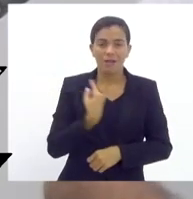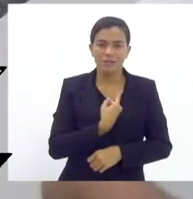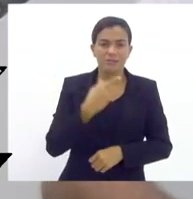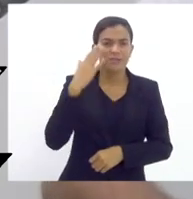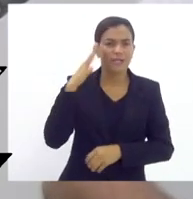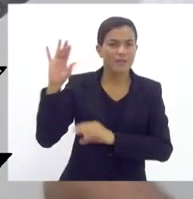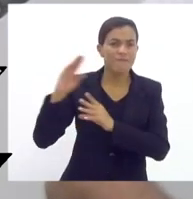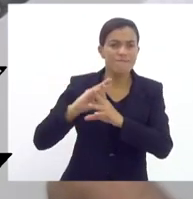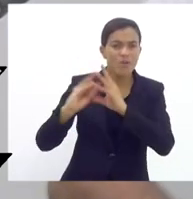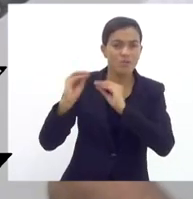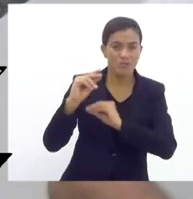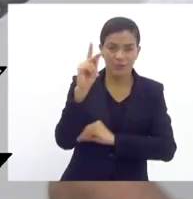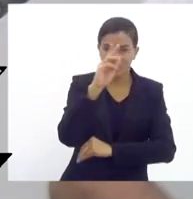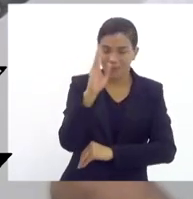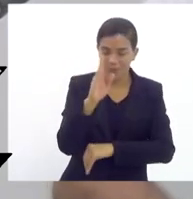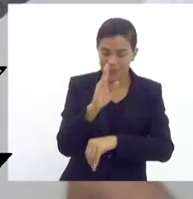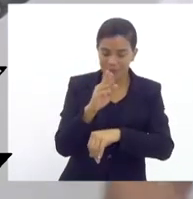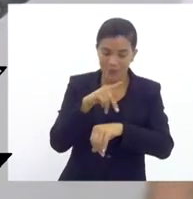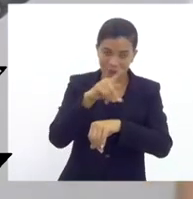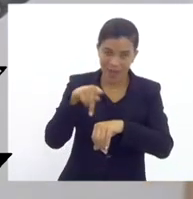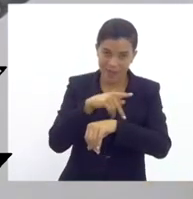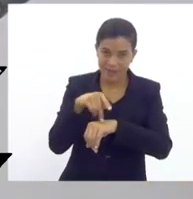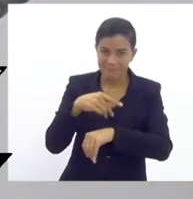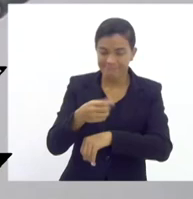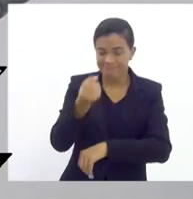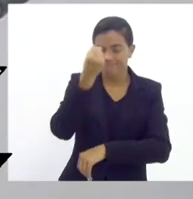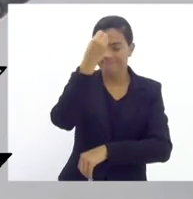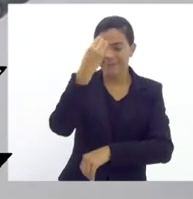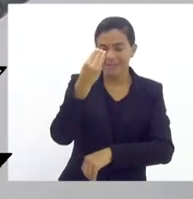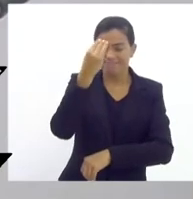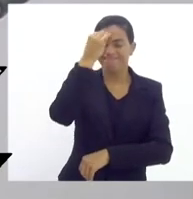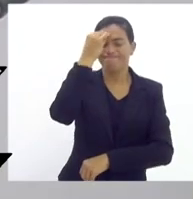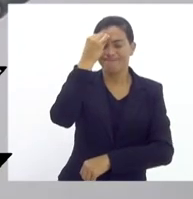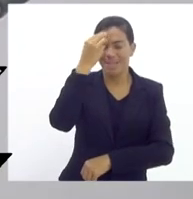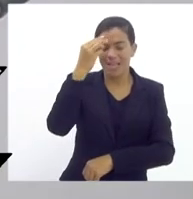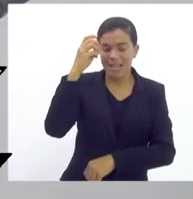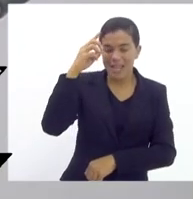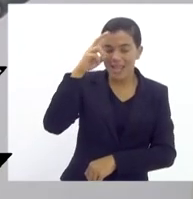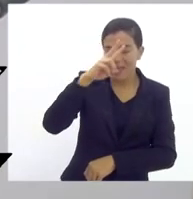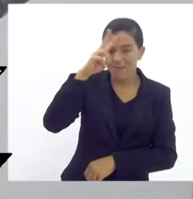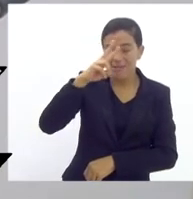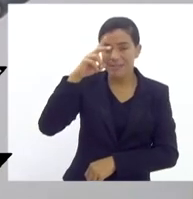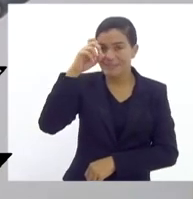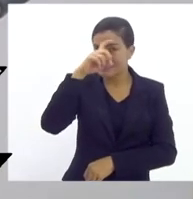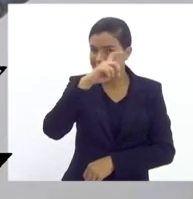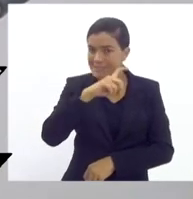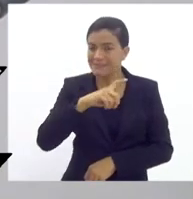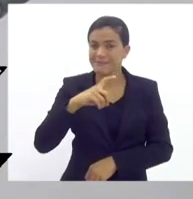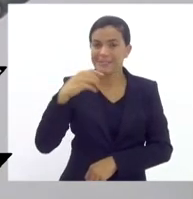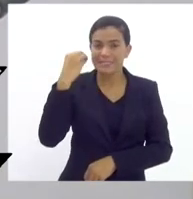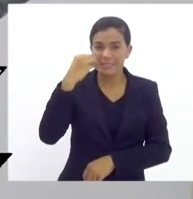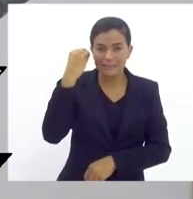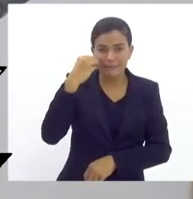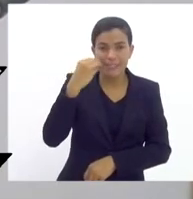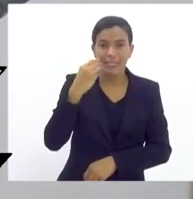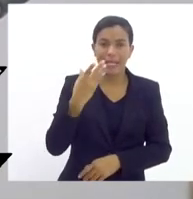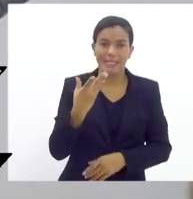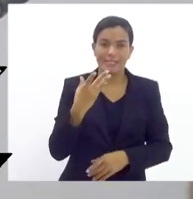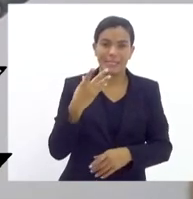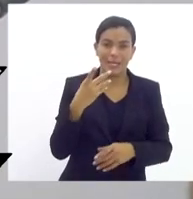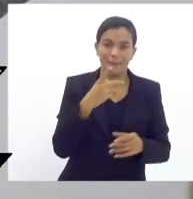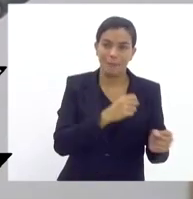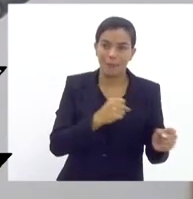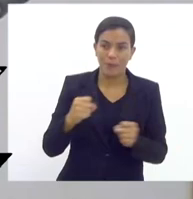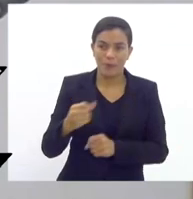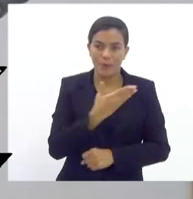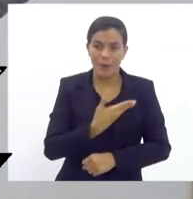do nosso país sempre com uma lembranças muito difícil de experiência de poder público a maioria